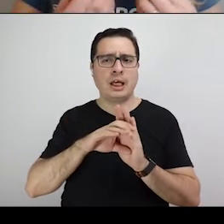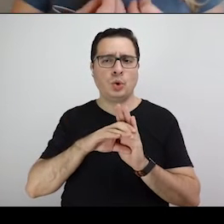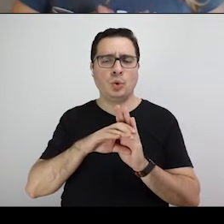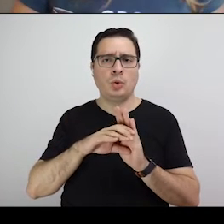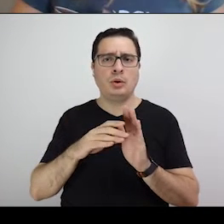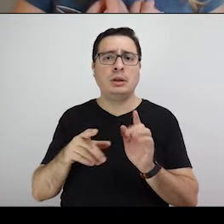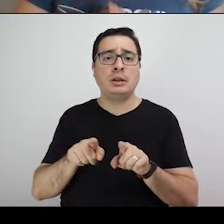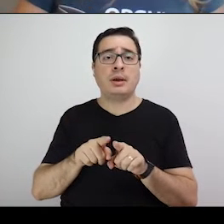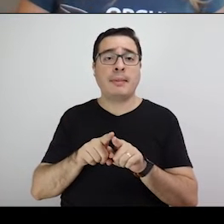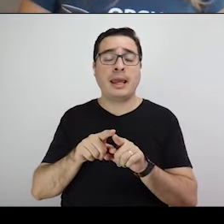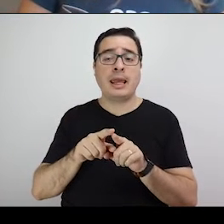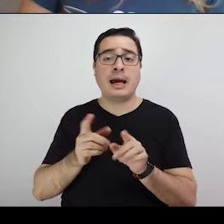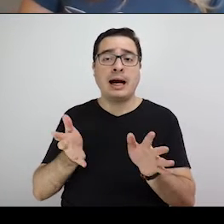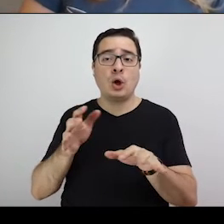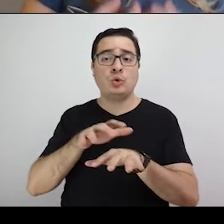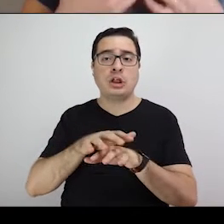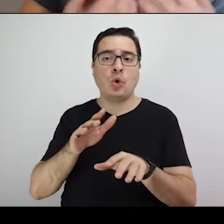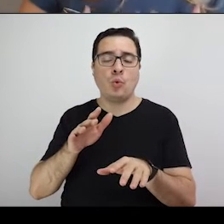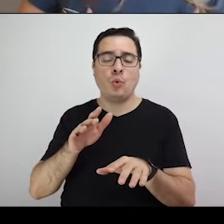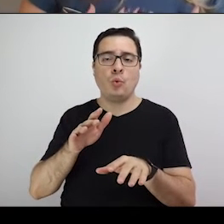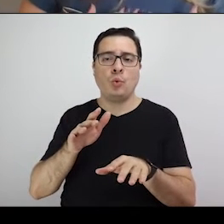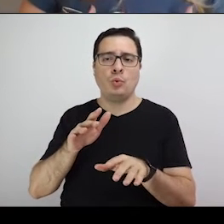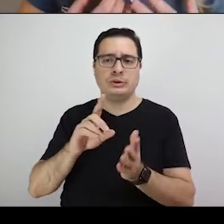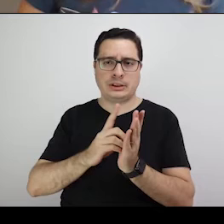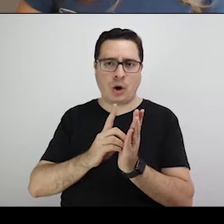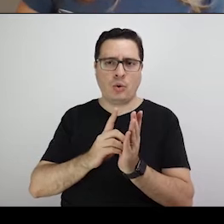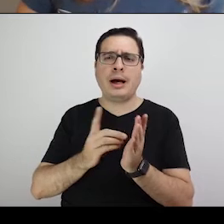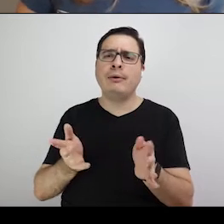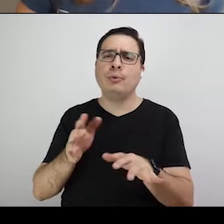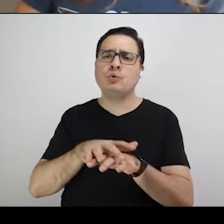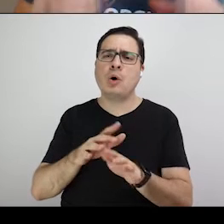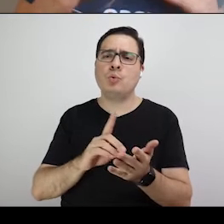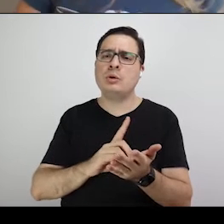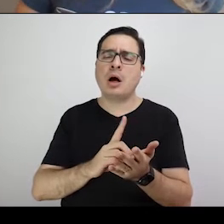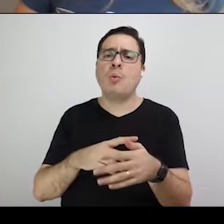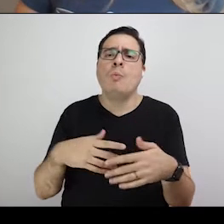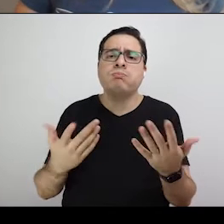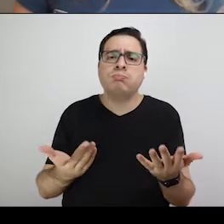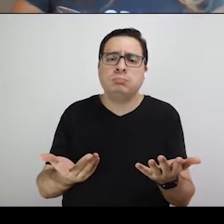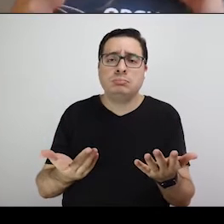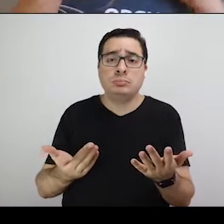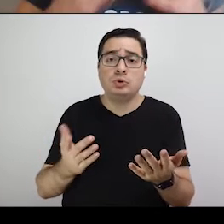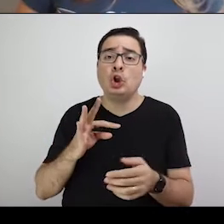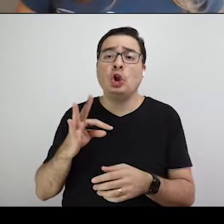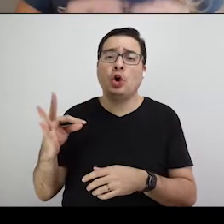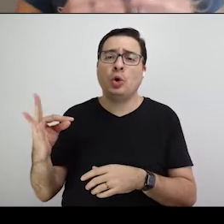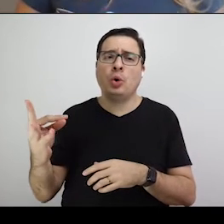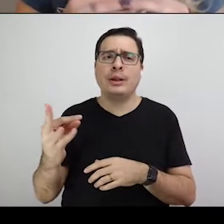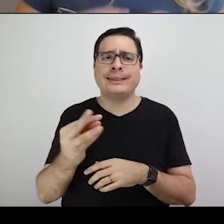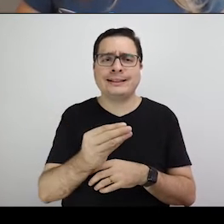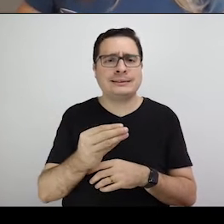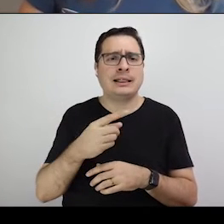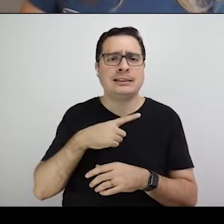pela inclusão digital, né? A inclusão digital é aquela na qual todas, mas todas